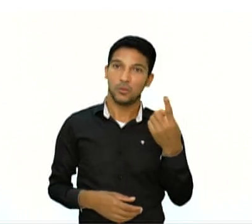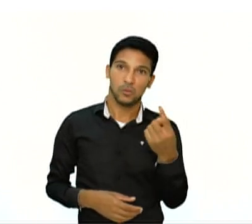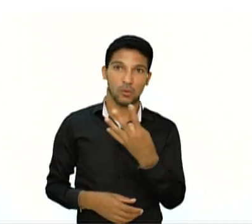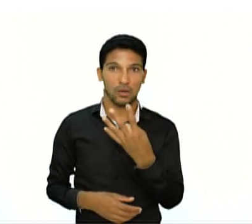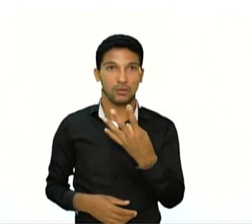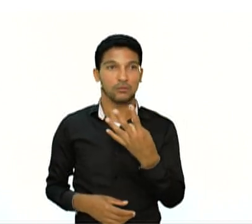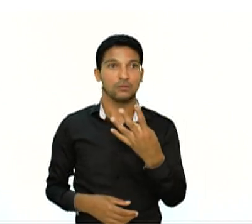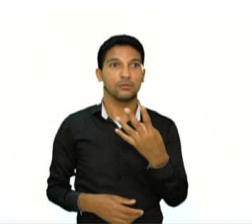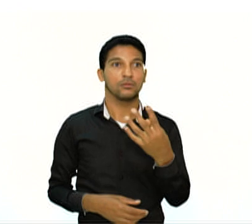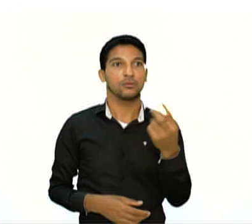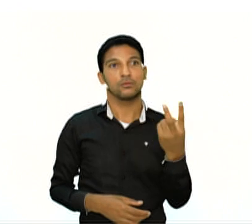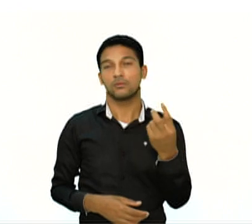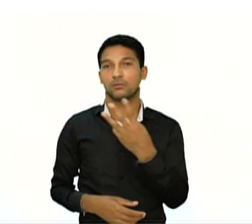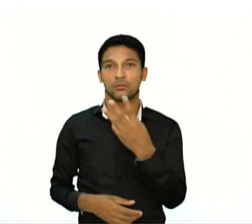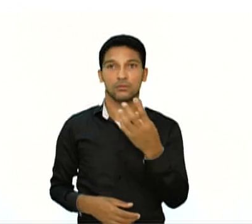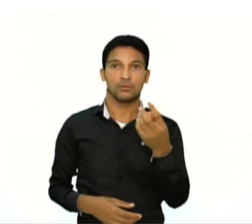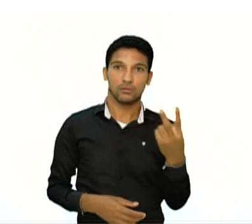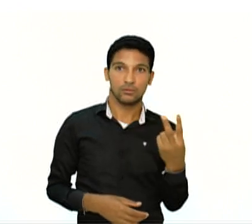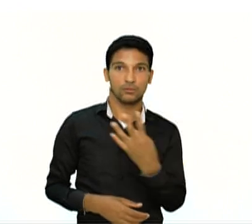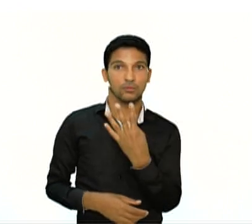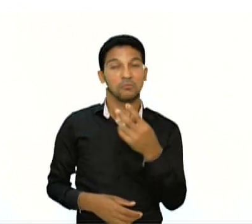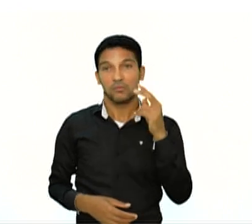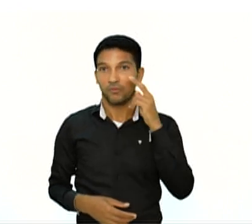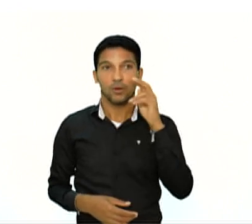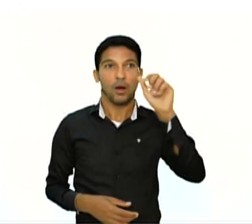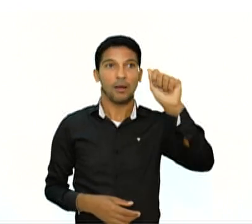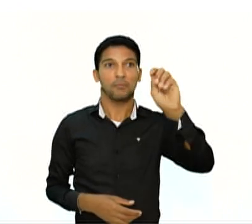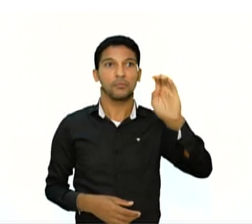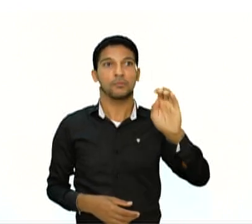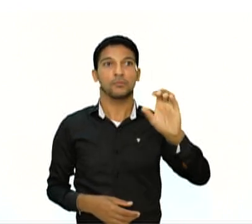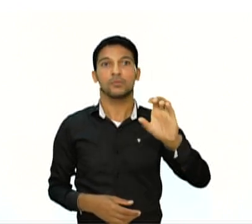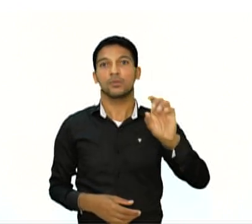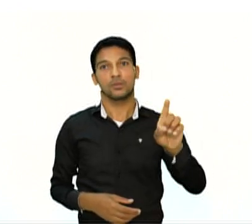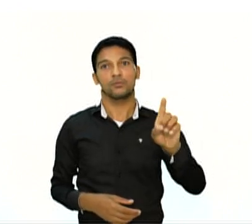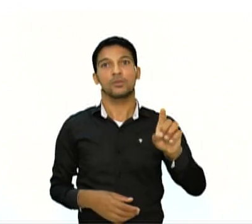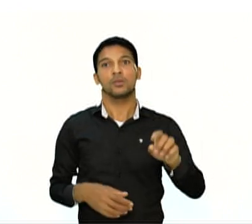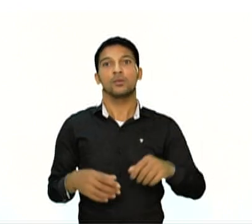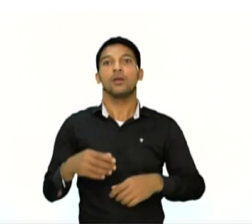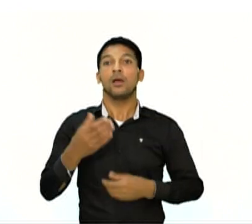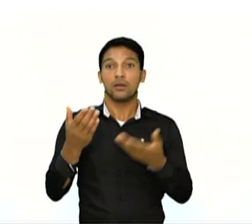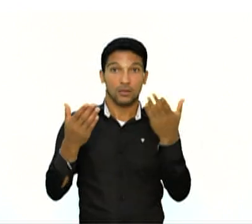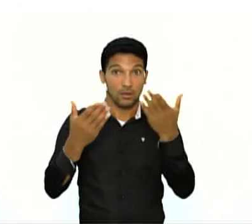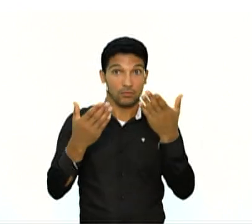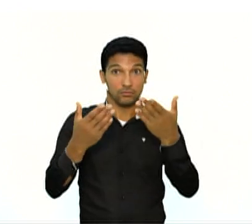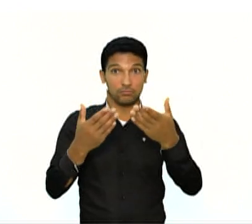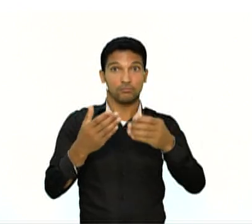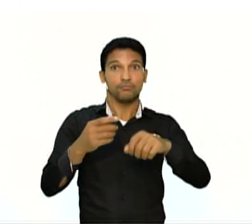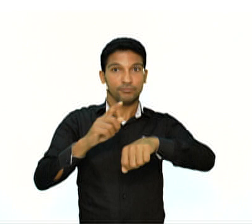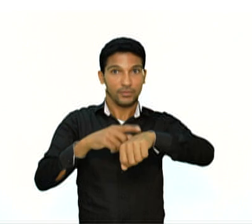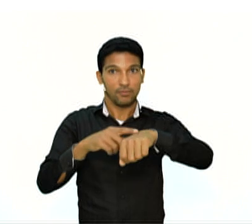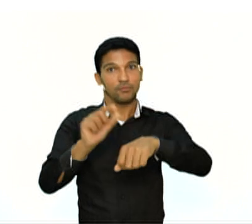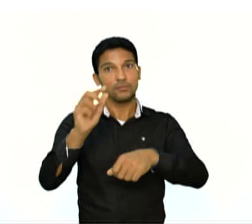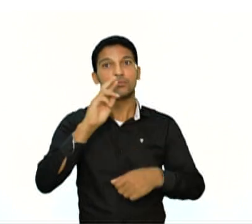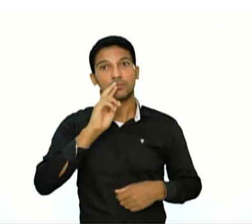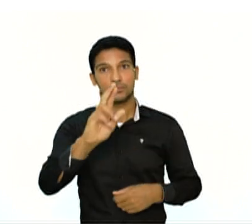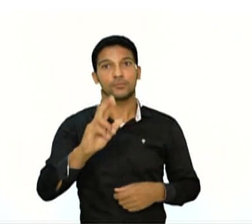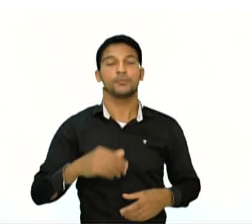a 2 e a 3 e a 2 e a 4. Vamos fazer uma pequena pausa, vocês executam a atividade, voltamos já